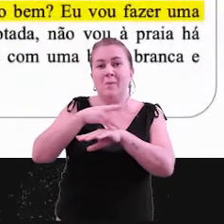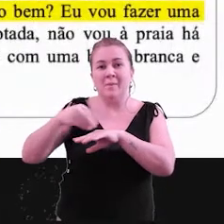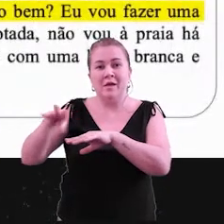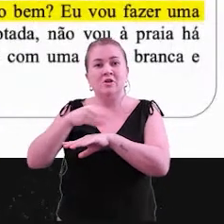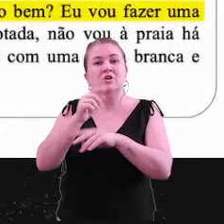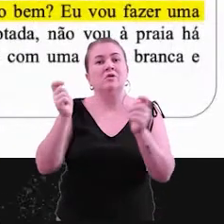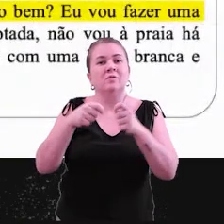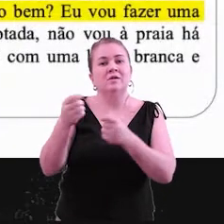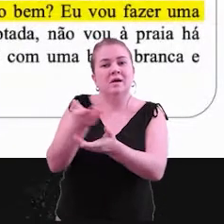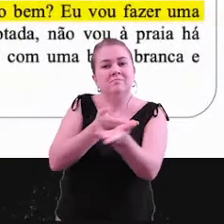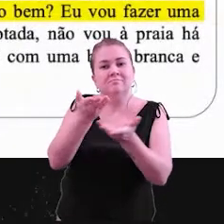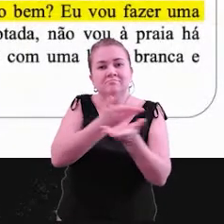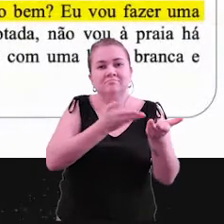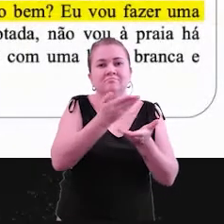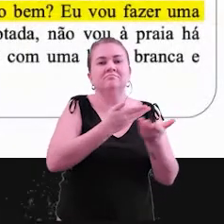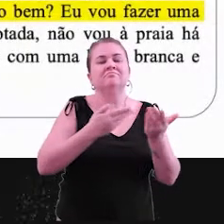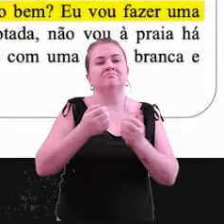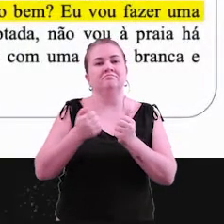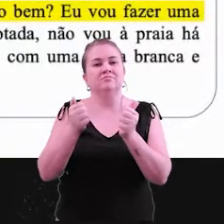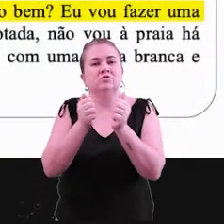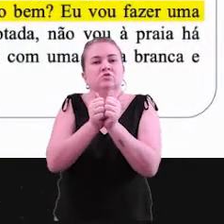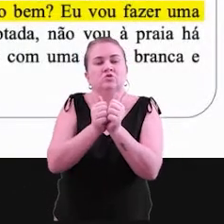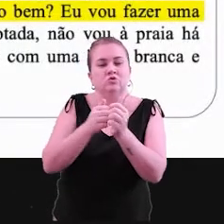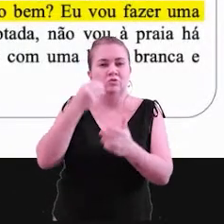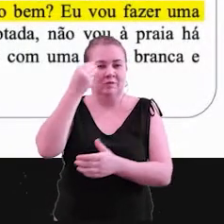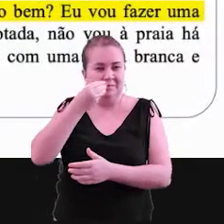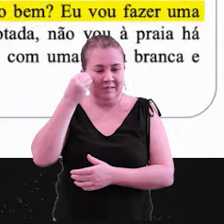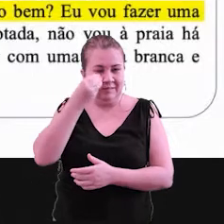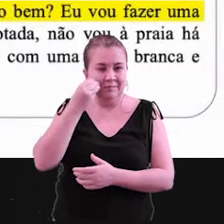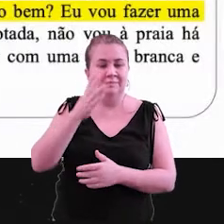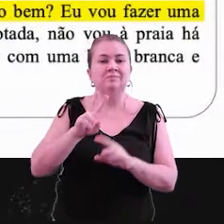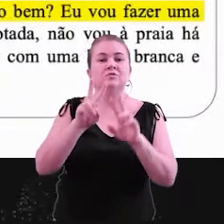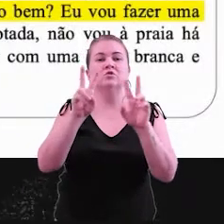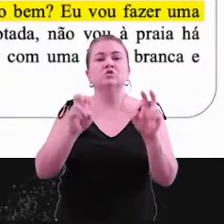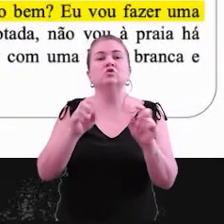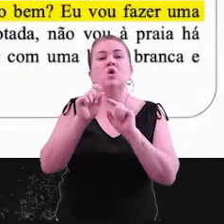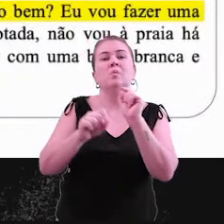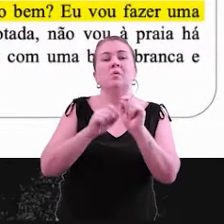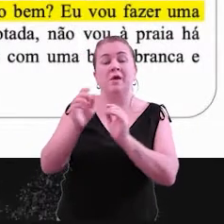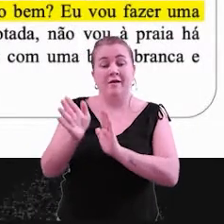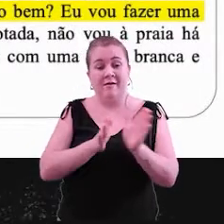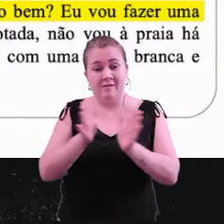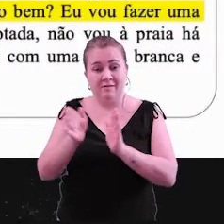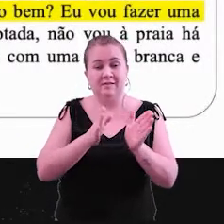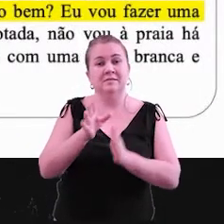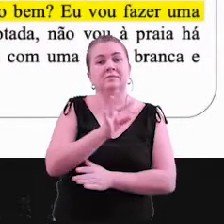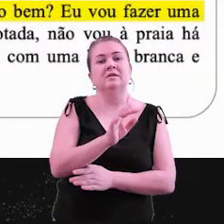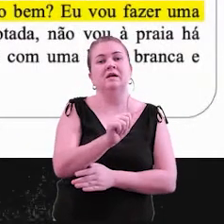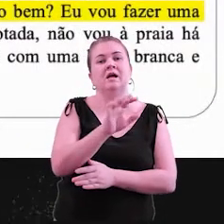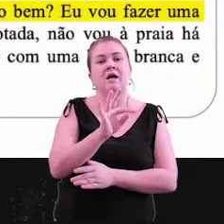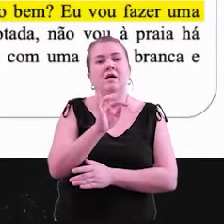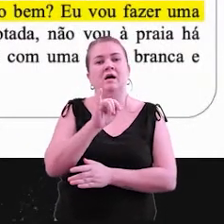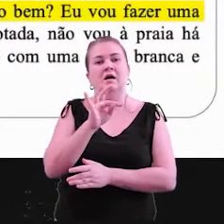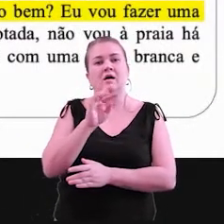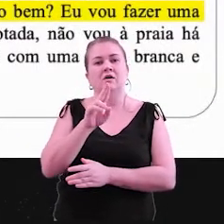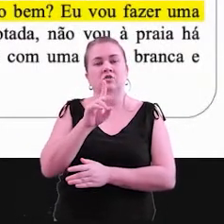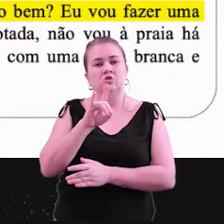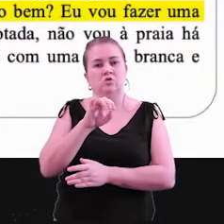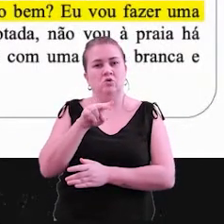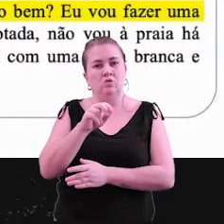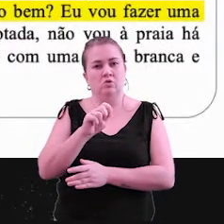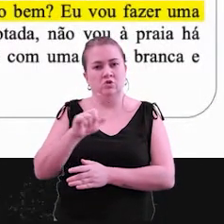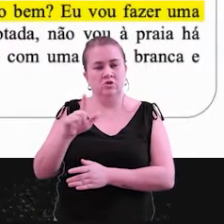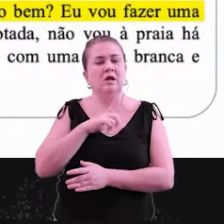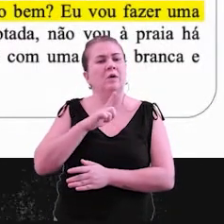acessibilidade atitudinal, observamos também práticas que são práticas inclusivas de recepção e acolhimento. Por exemplo,